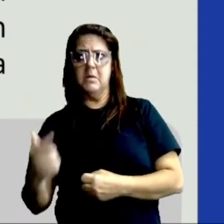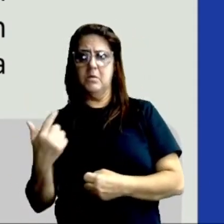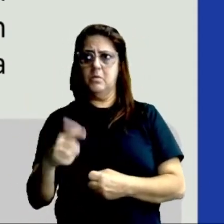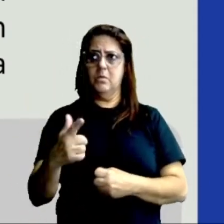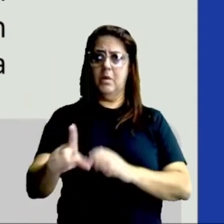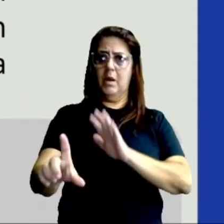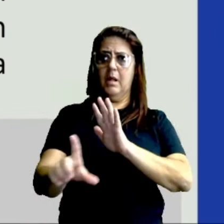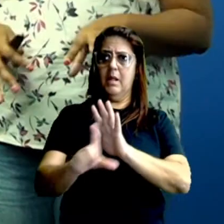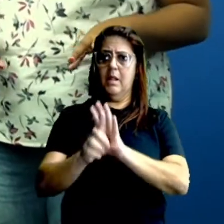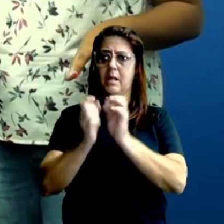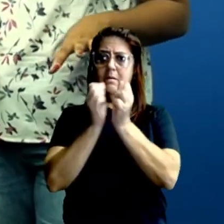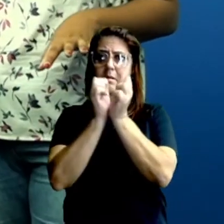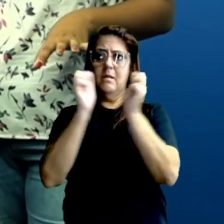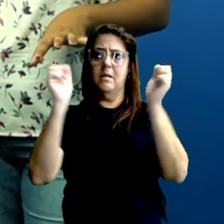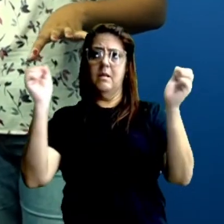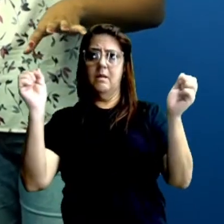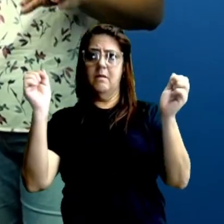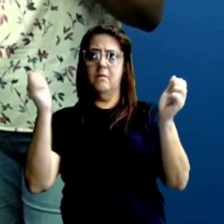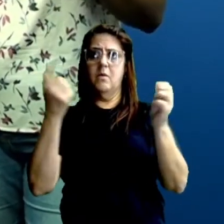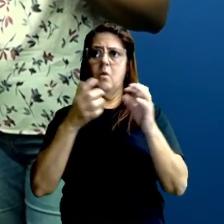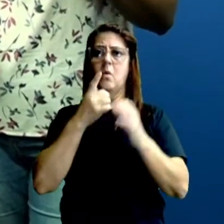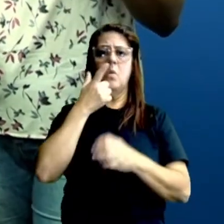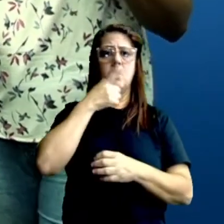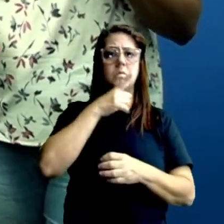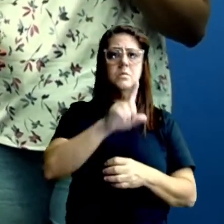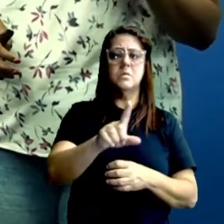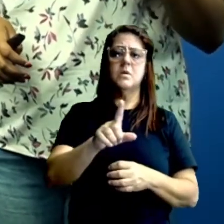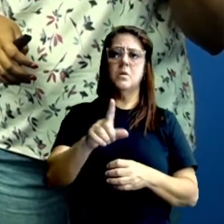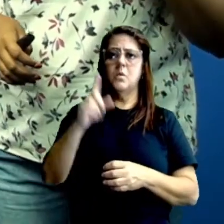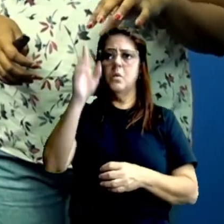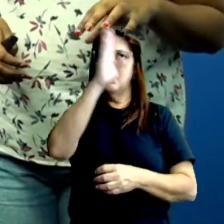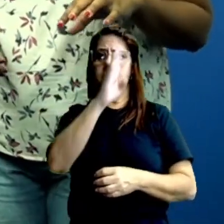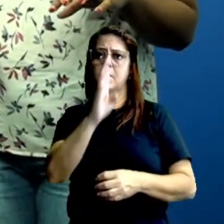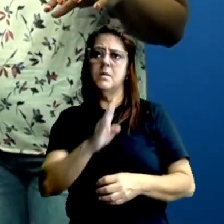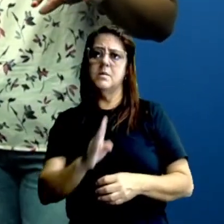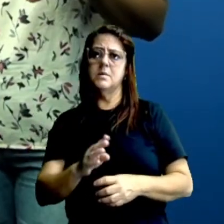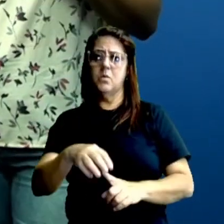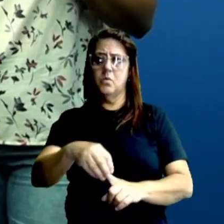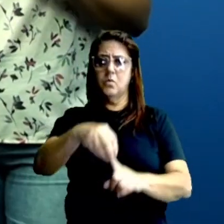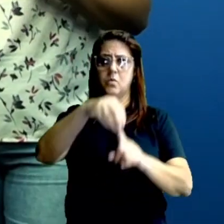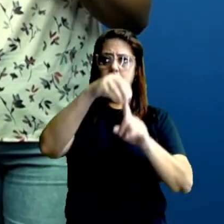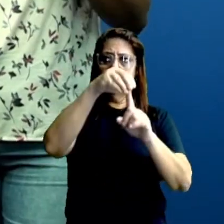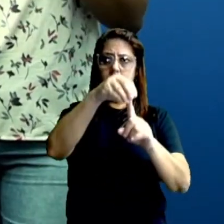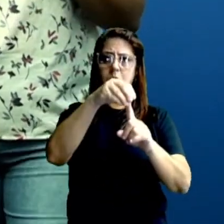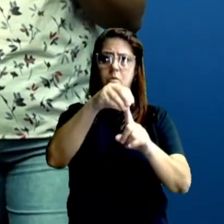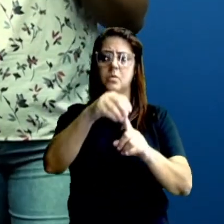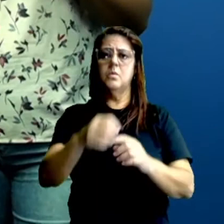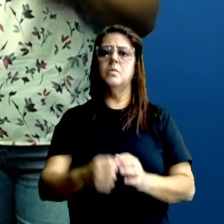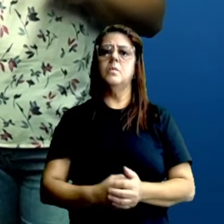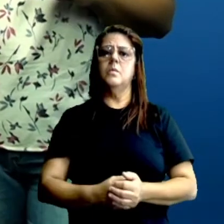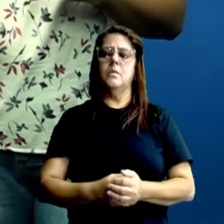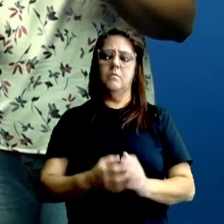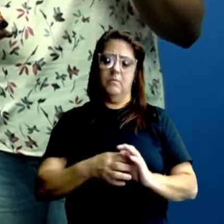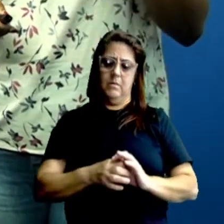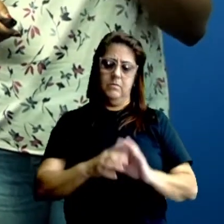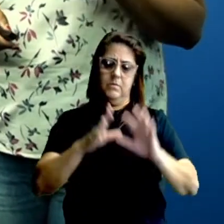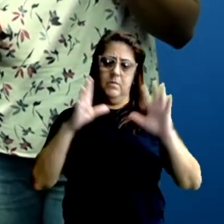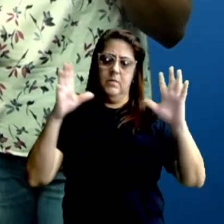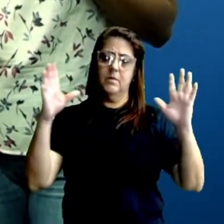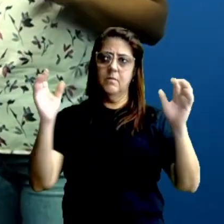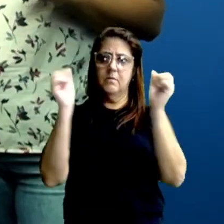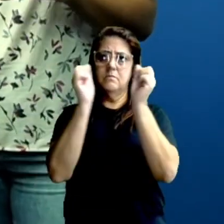lei da Abolição ela foi uma conquista o Brasil ele foi o último país a abolir a escravidão